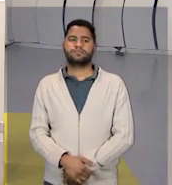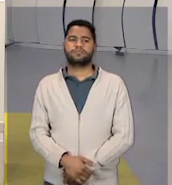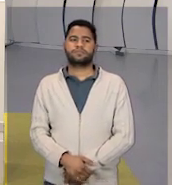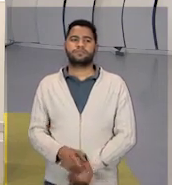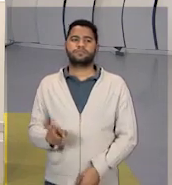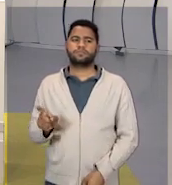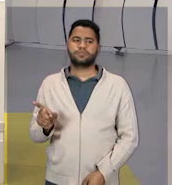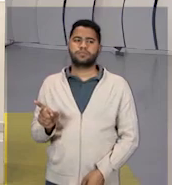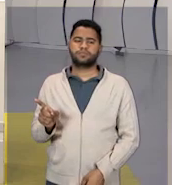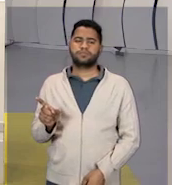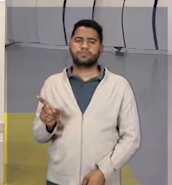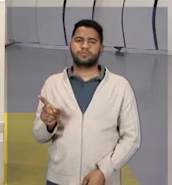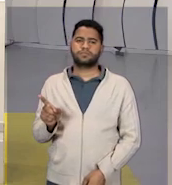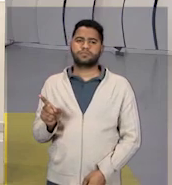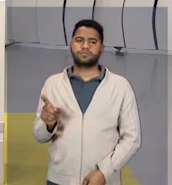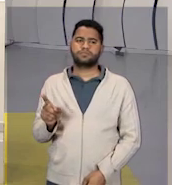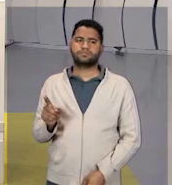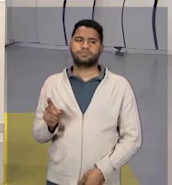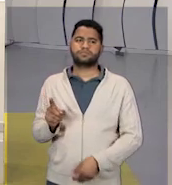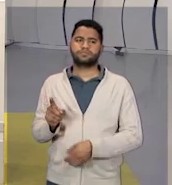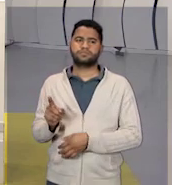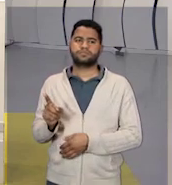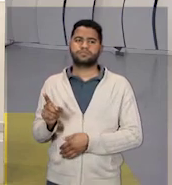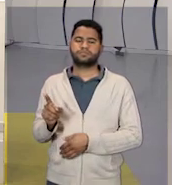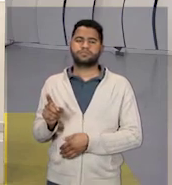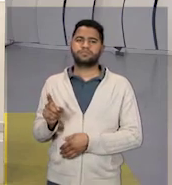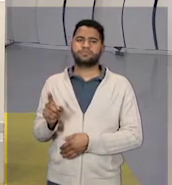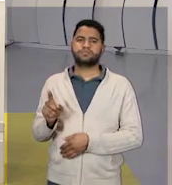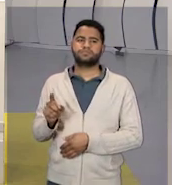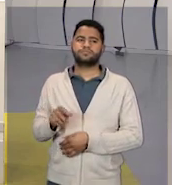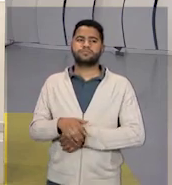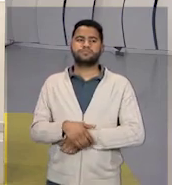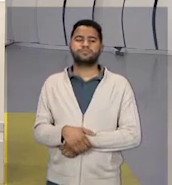meio, eu vou colocar aqui o vértice no meio,